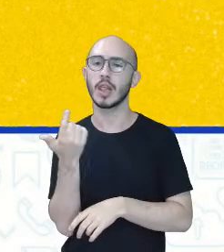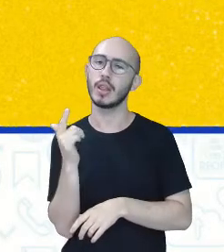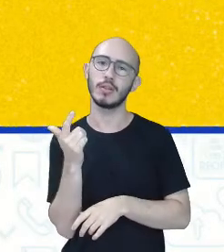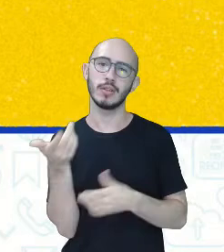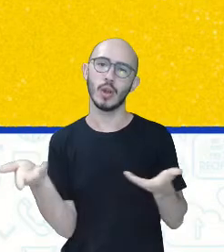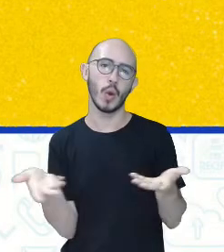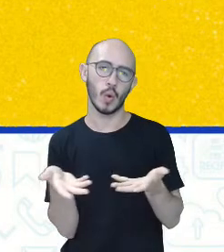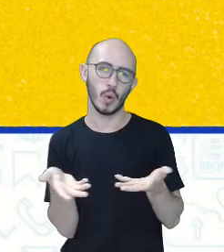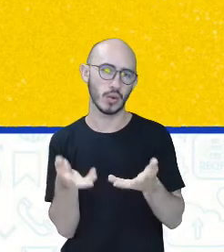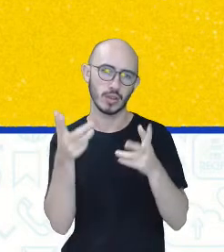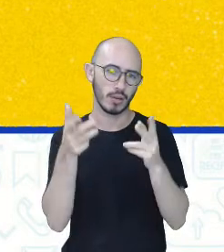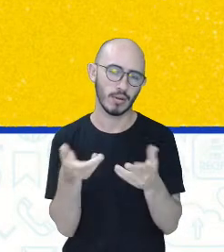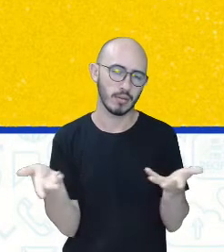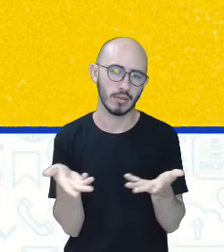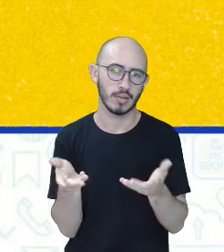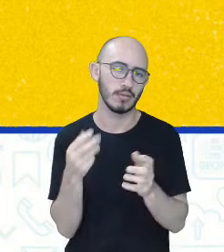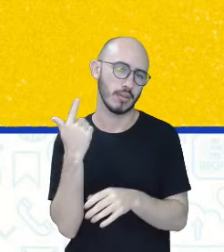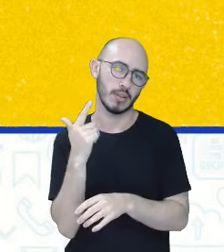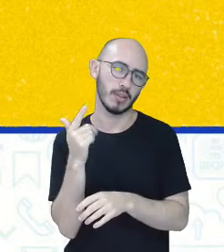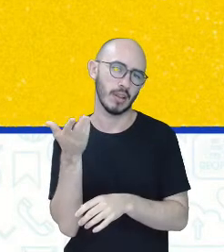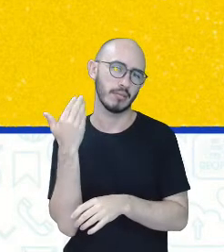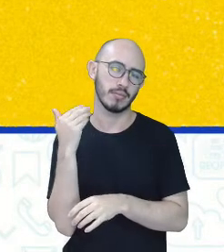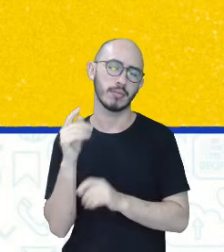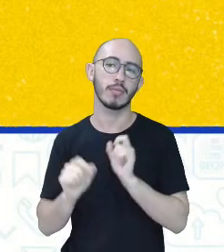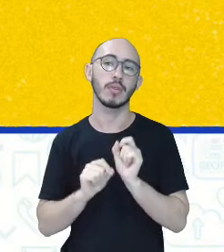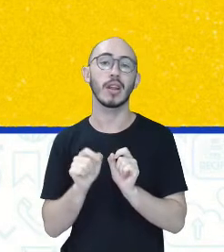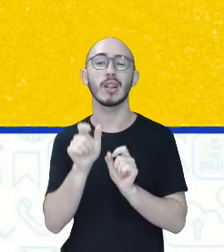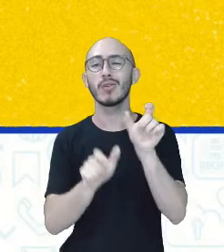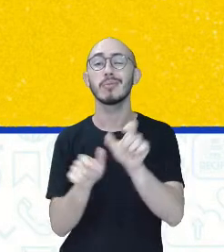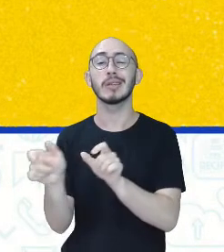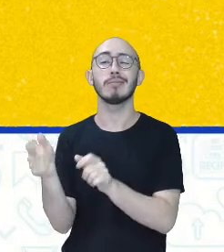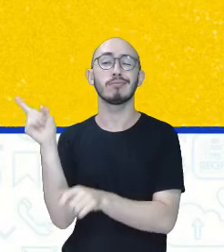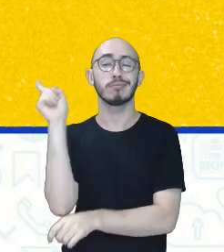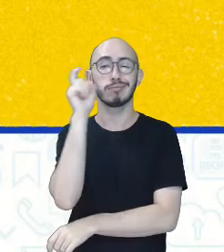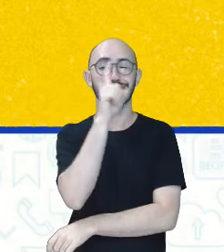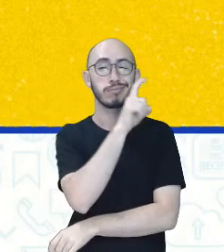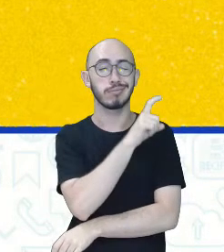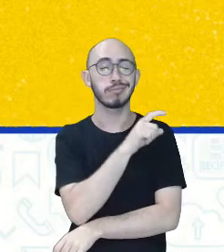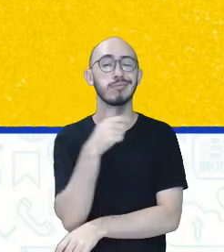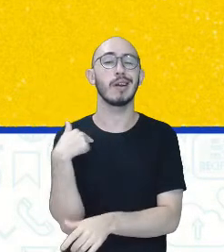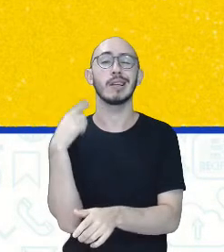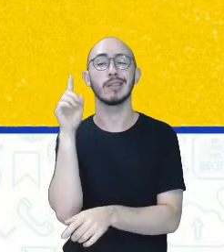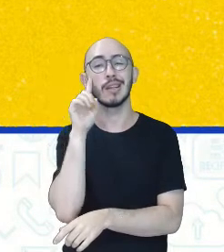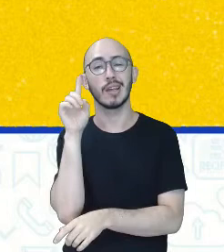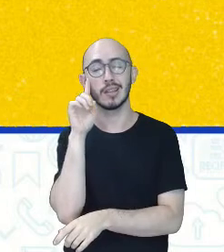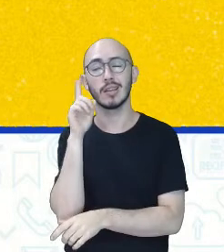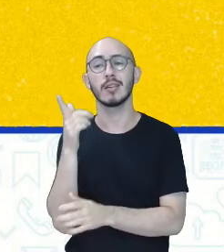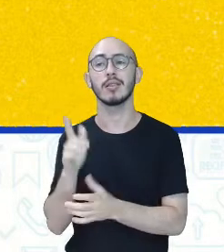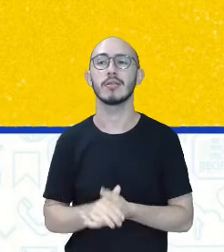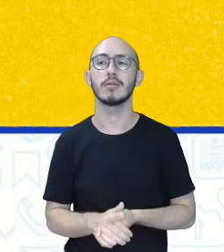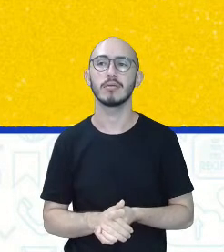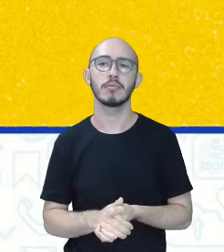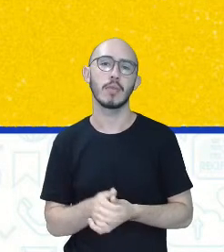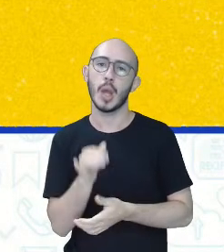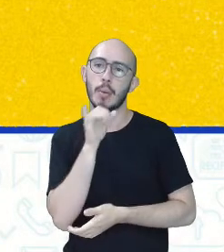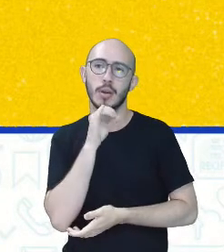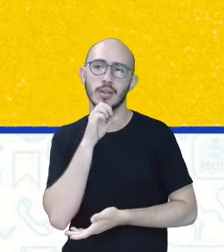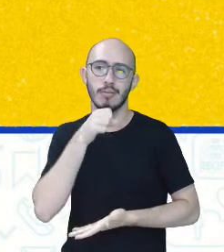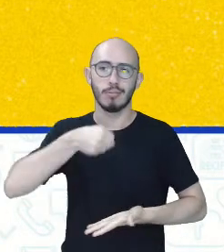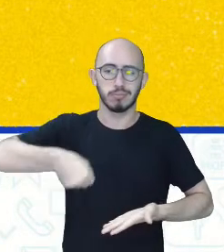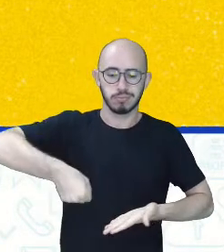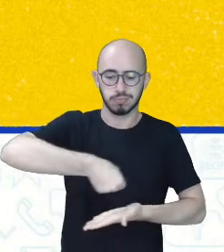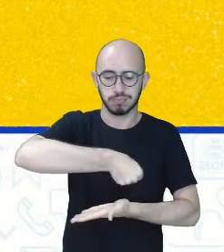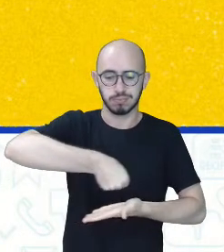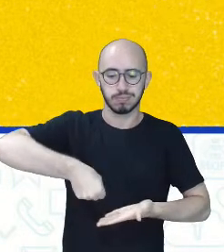temos hoje, e as pessoas tinham muito trabalho para fazer as tarefas no seu dia a dia. Para passar roupa, por